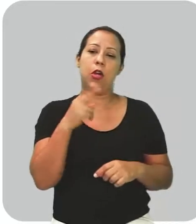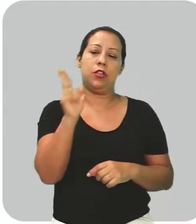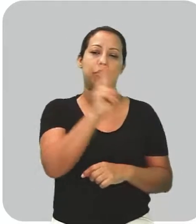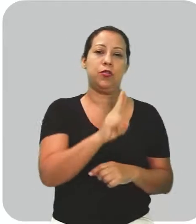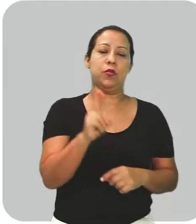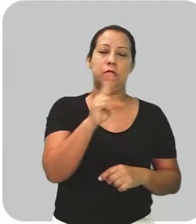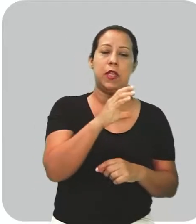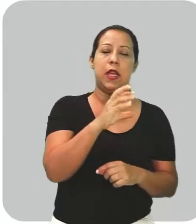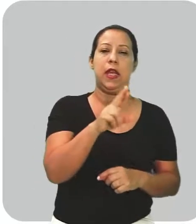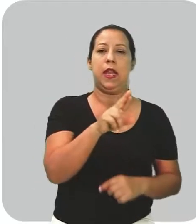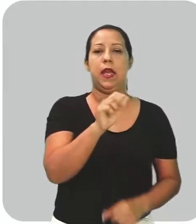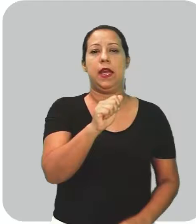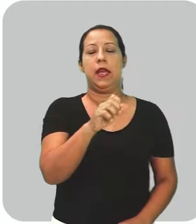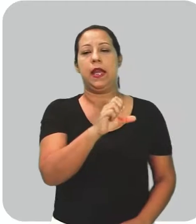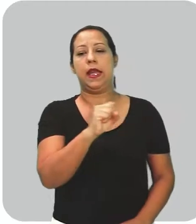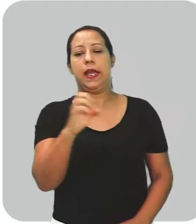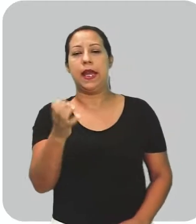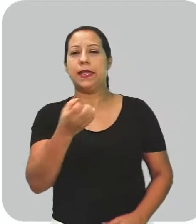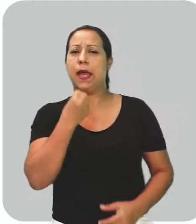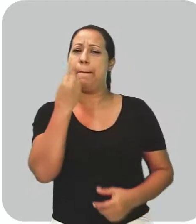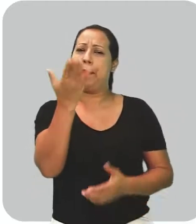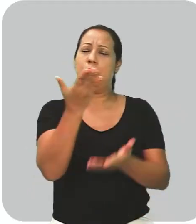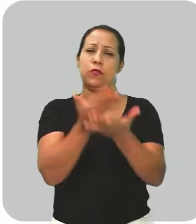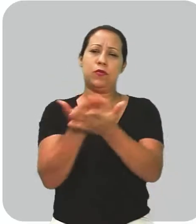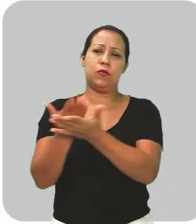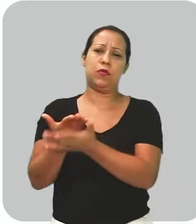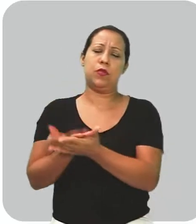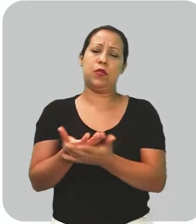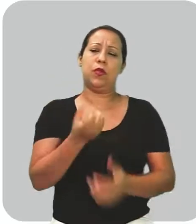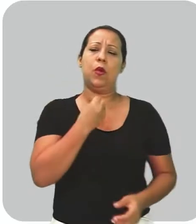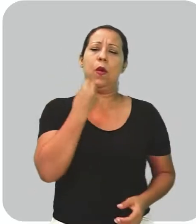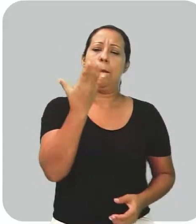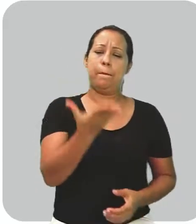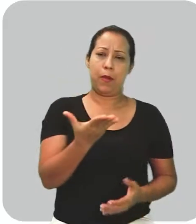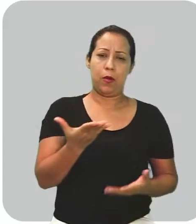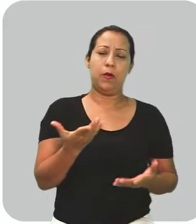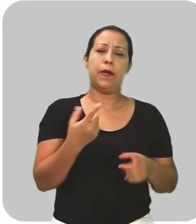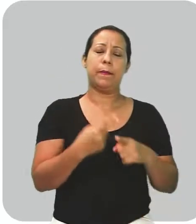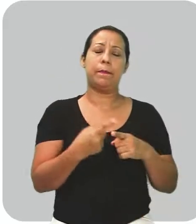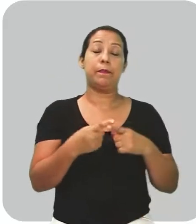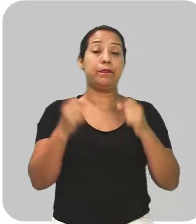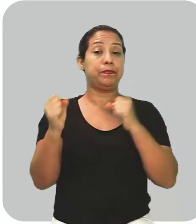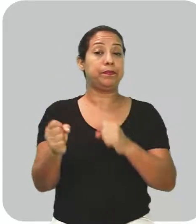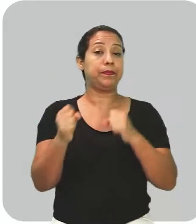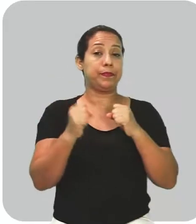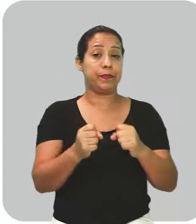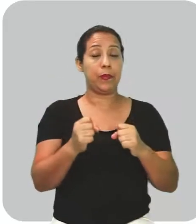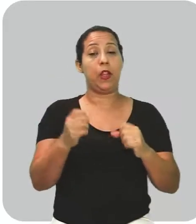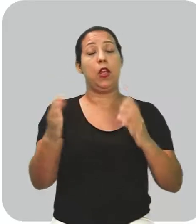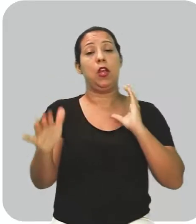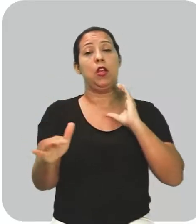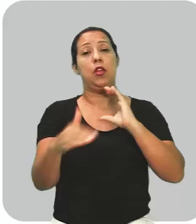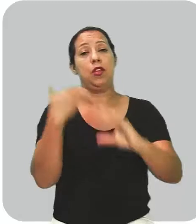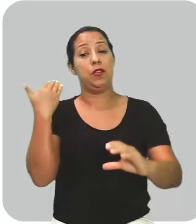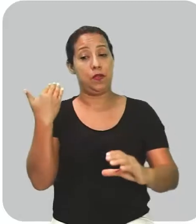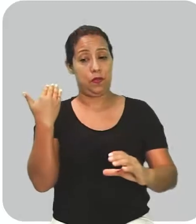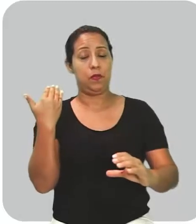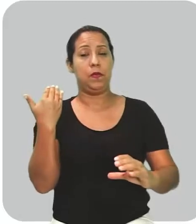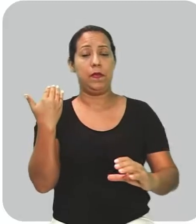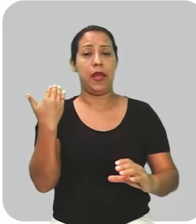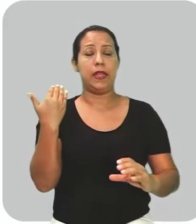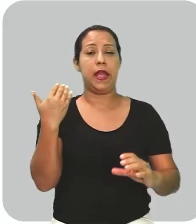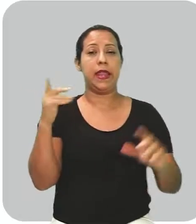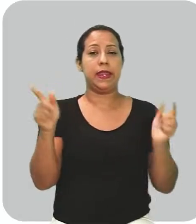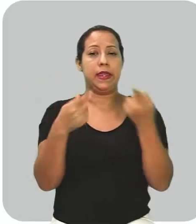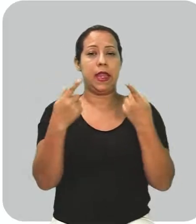Então, bons estudos, boa produção, e aí pode estar enviando aí a sua produção da paródia,